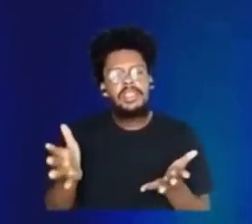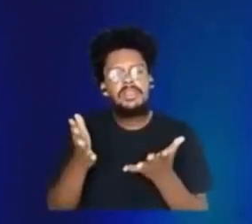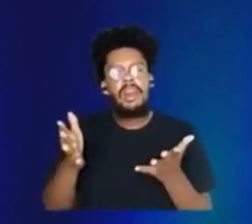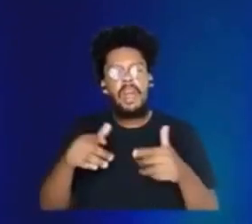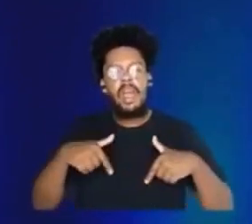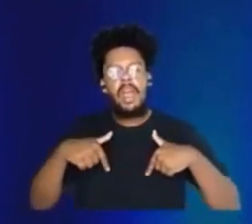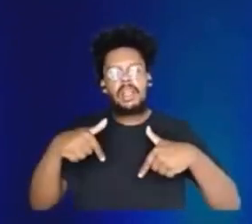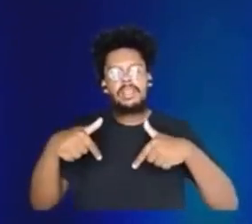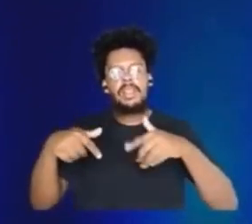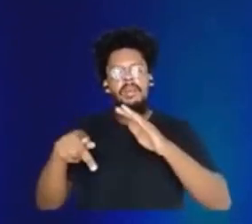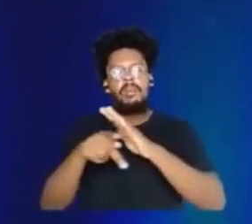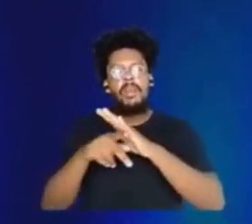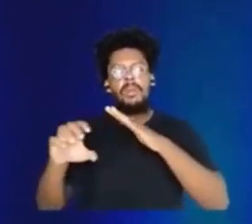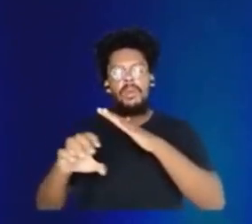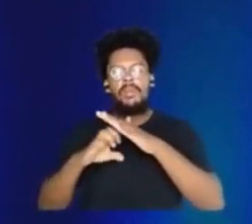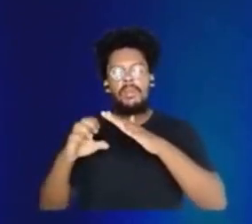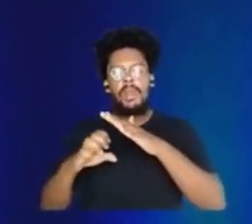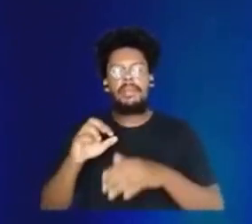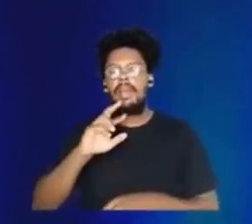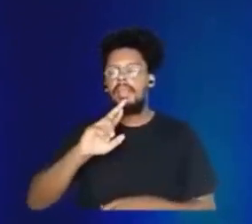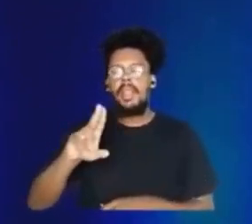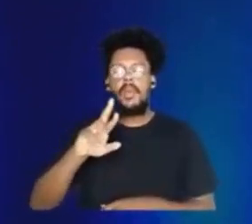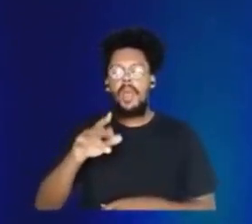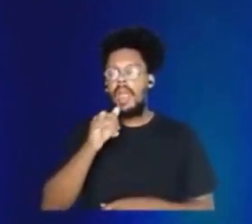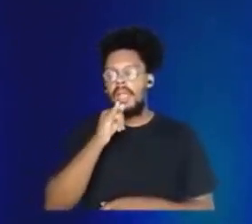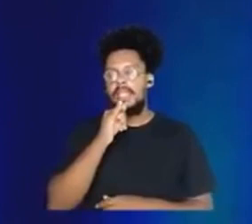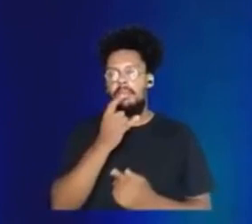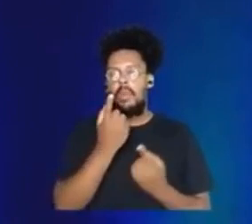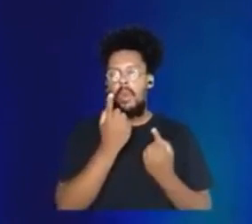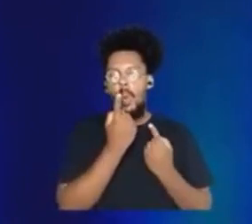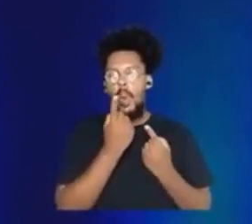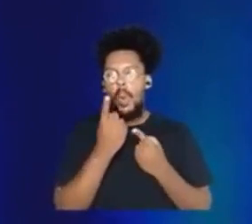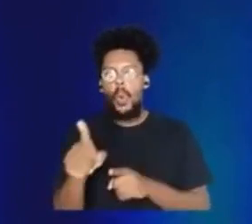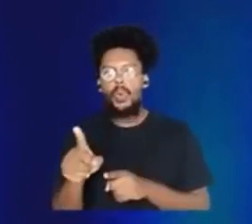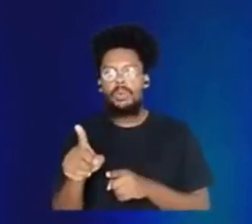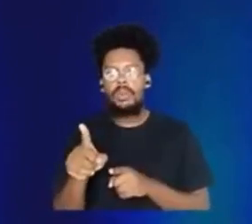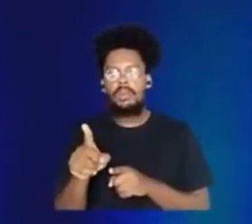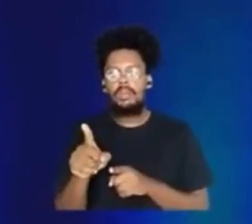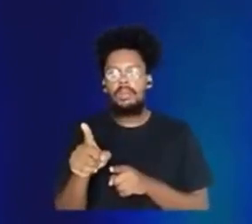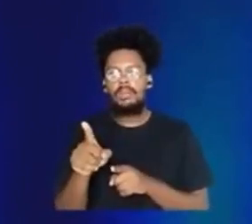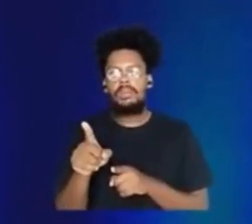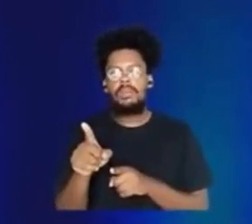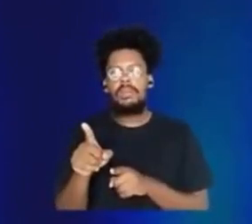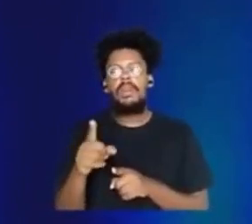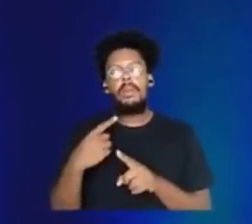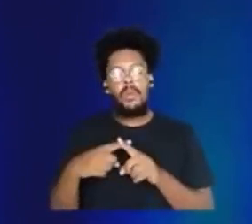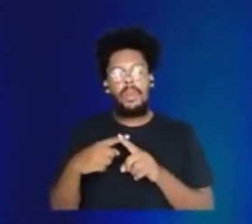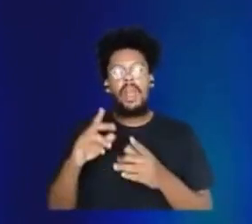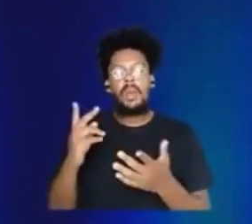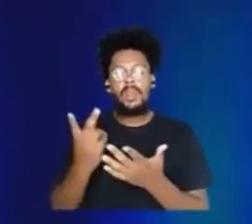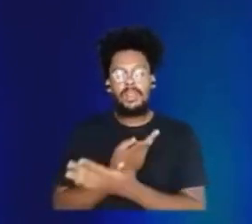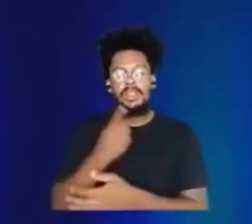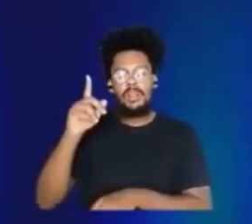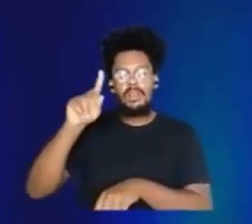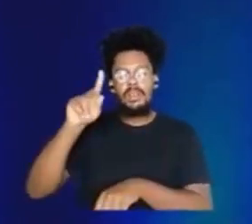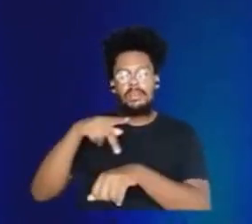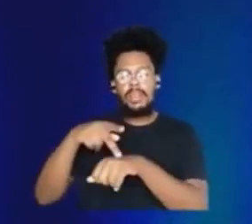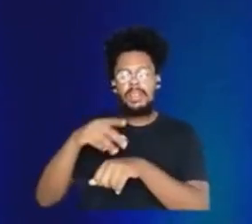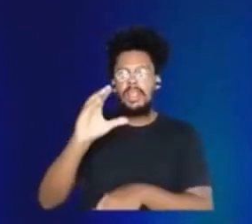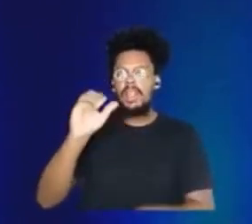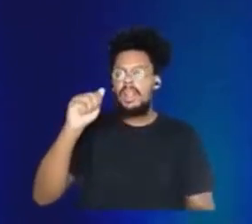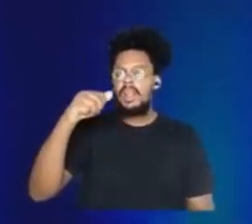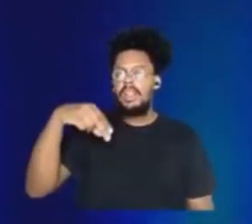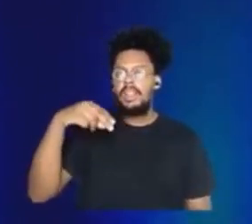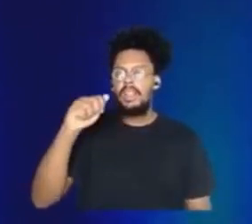um contra-incentivo, como a gente viu acontecendo em alguma medida na discussão do Canadá, né? O acordo que se chegou na semana passada com o Google